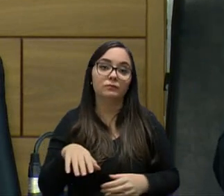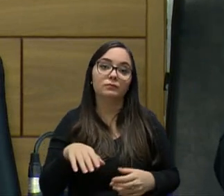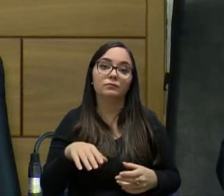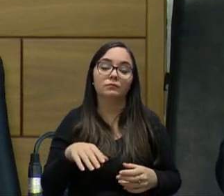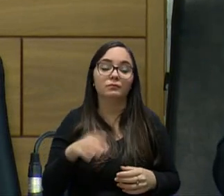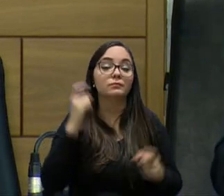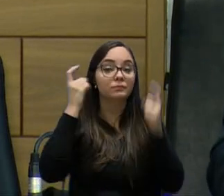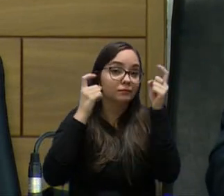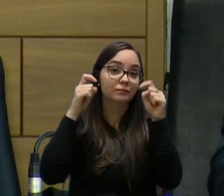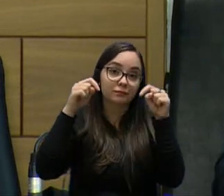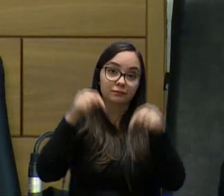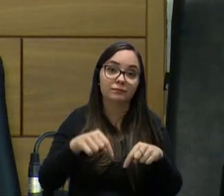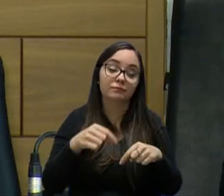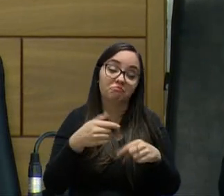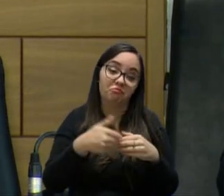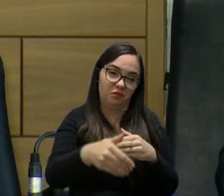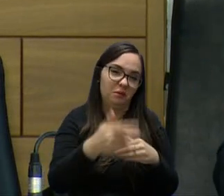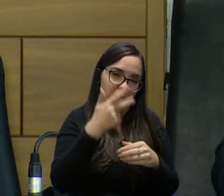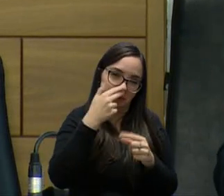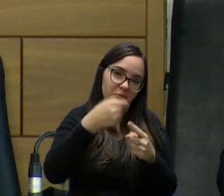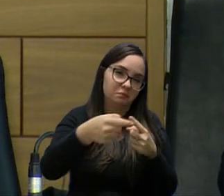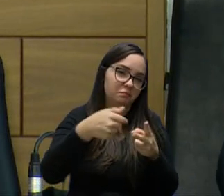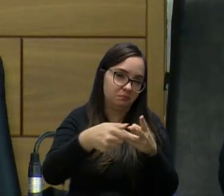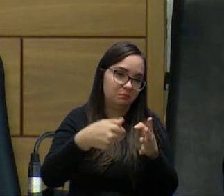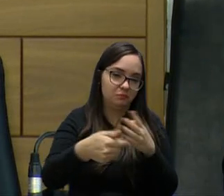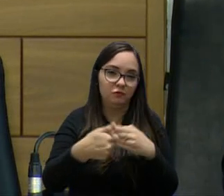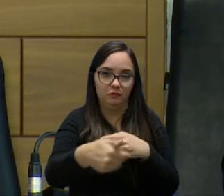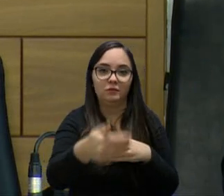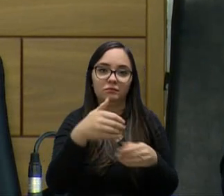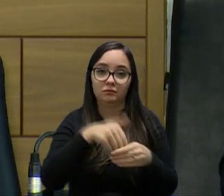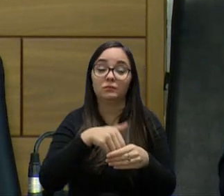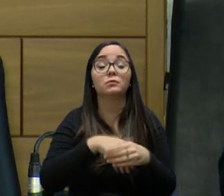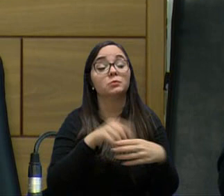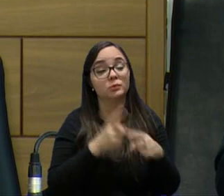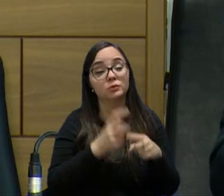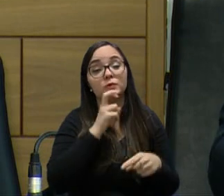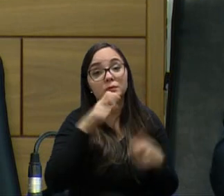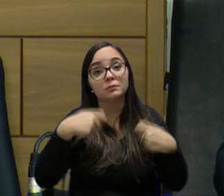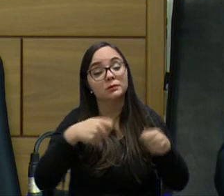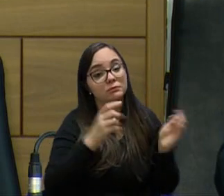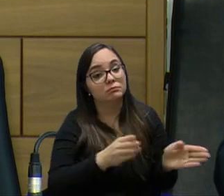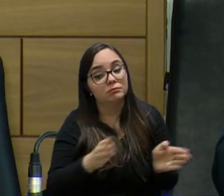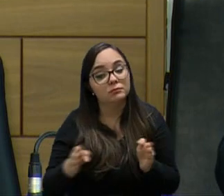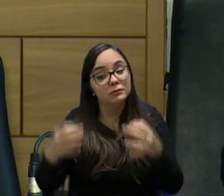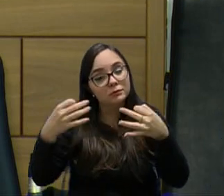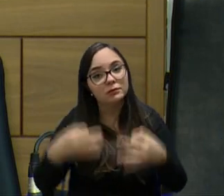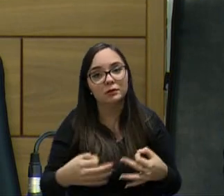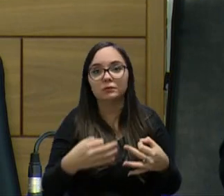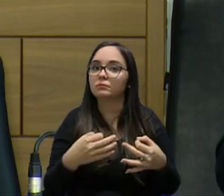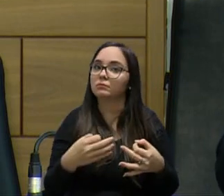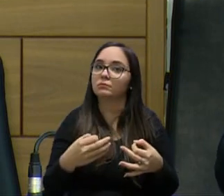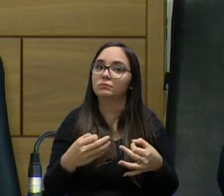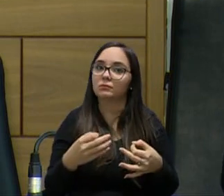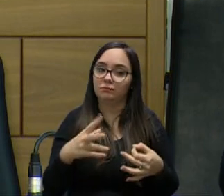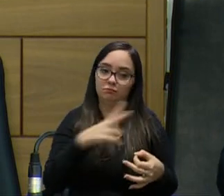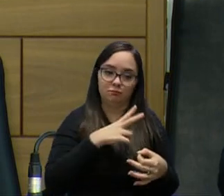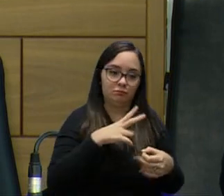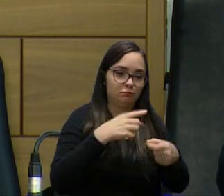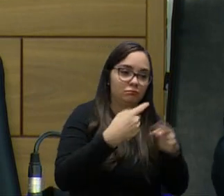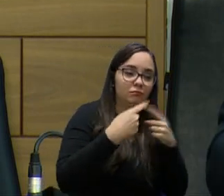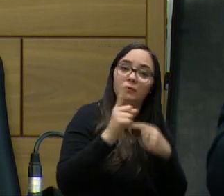nas próximas semanas aí para ser votada isso aí é um avanço muito grande porque a cidade tem que ser planejada de forma aberta aonde forma